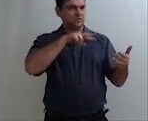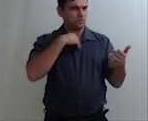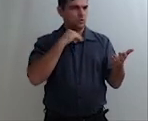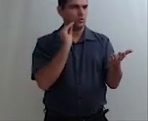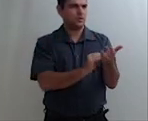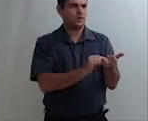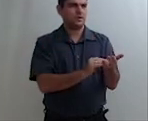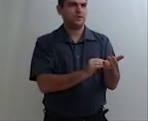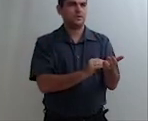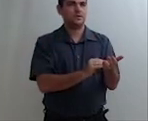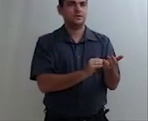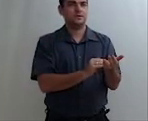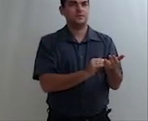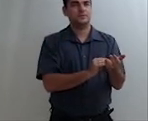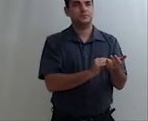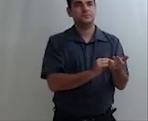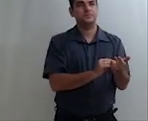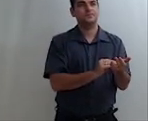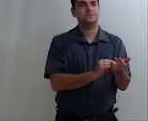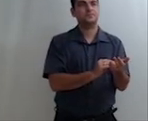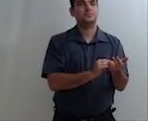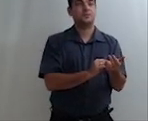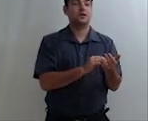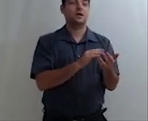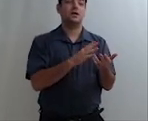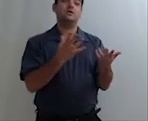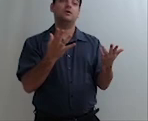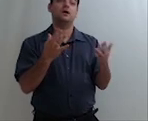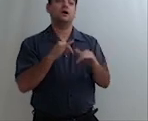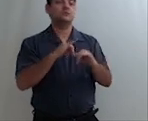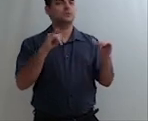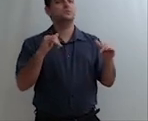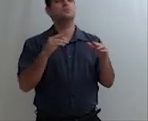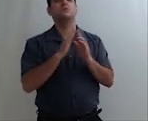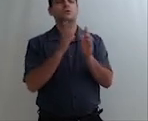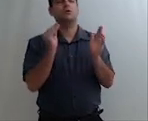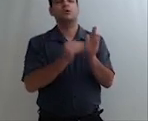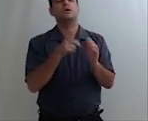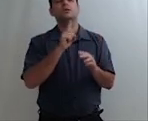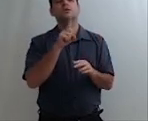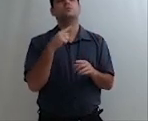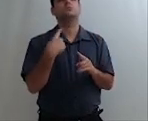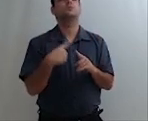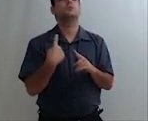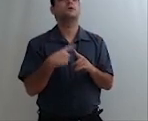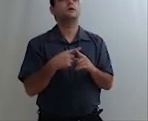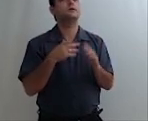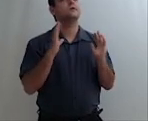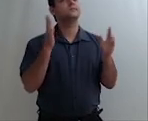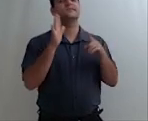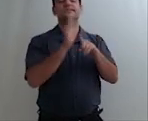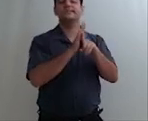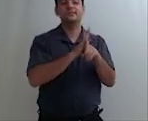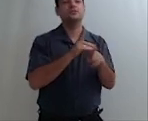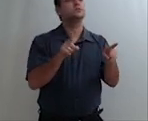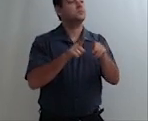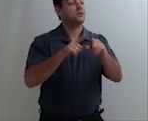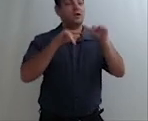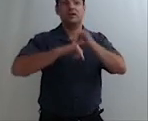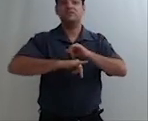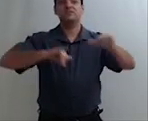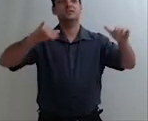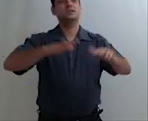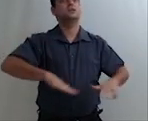que deveri afetar eu disse para não afetar este aqui porque eu já tinha comunicado a ministra